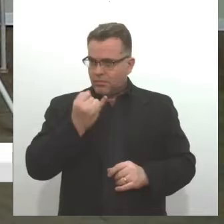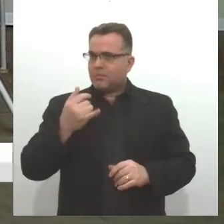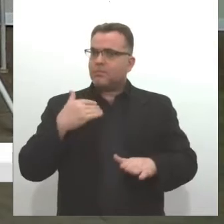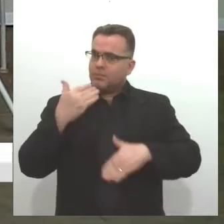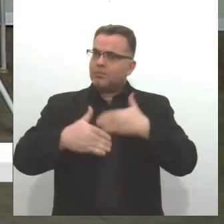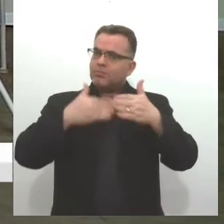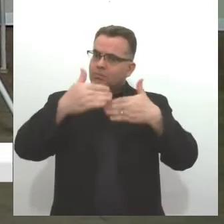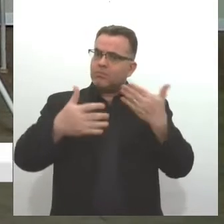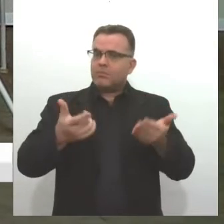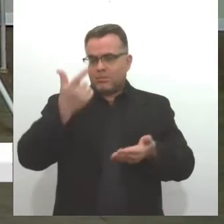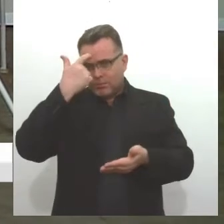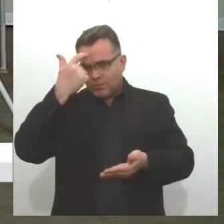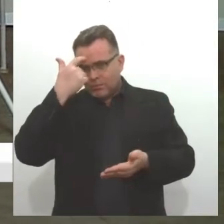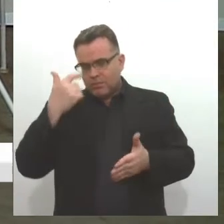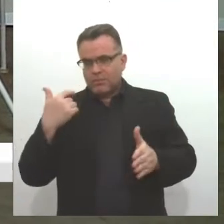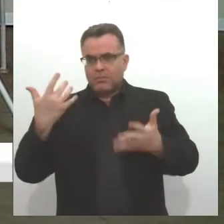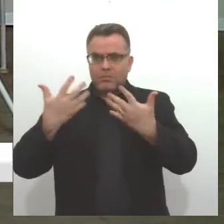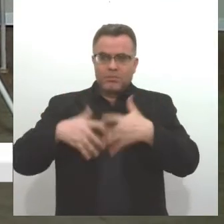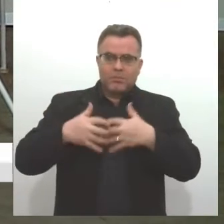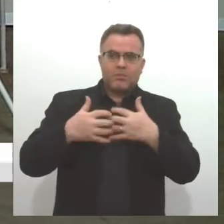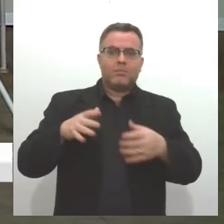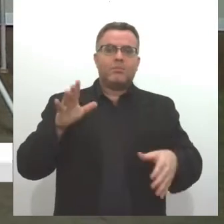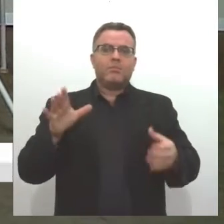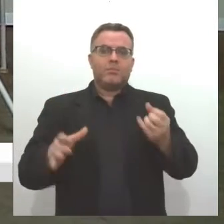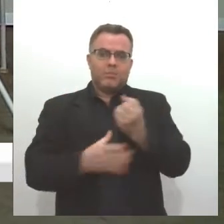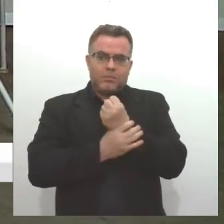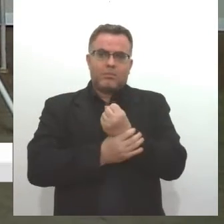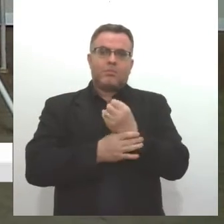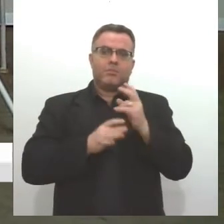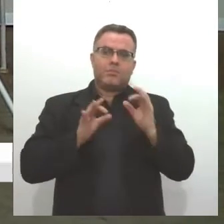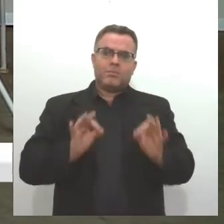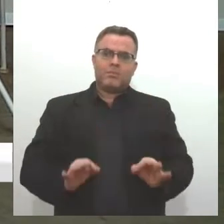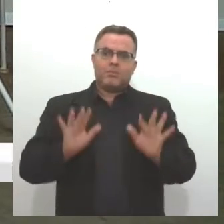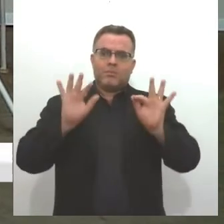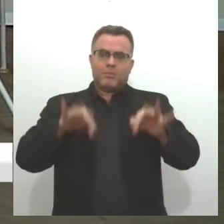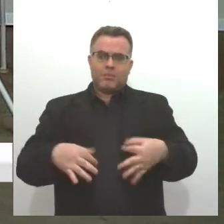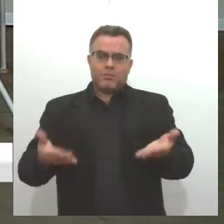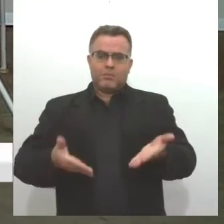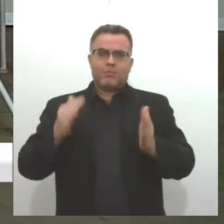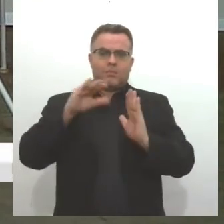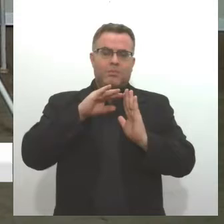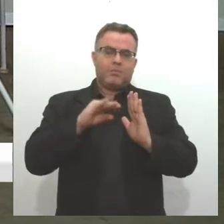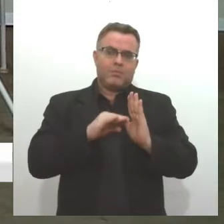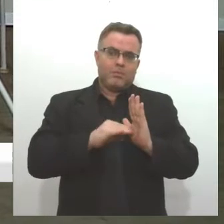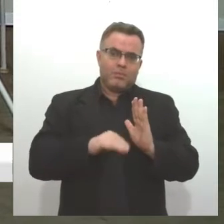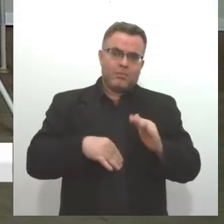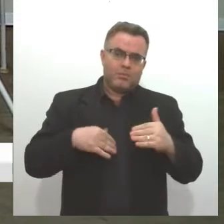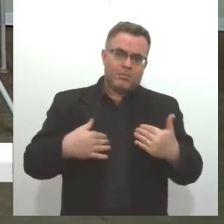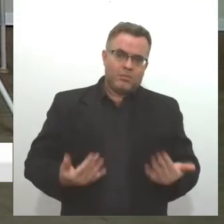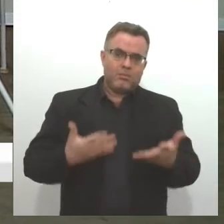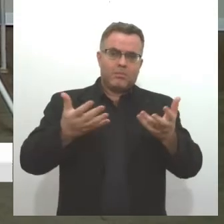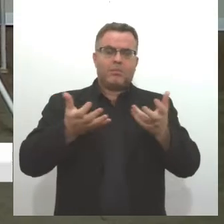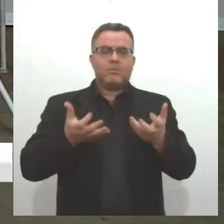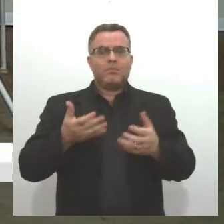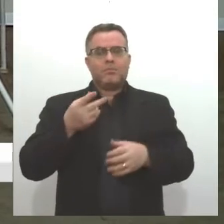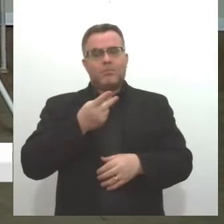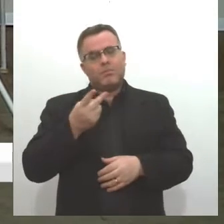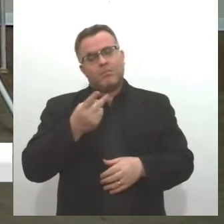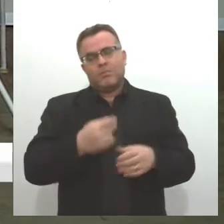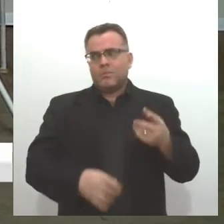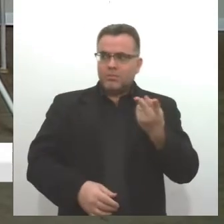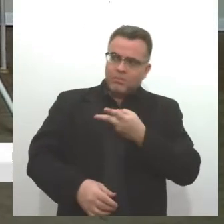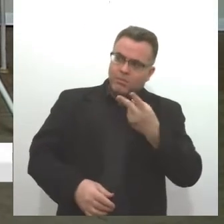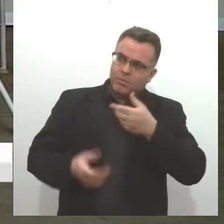desse pensamento, dessa proteção. A gente está chegando ao fim do programa. E eu queria que vocês dessem uma